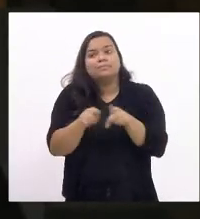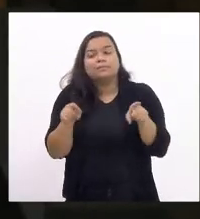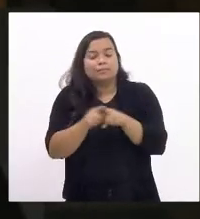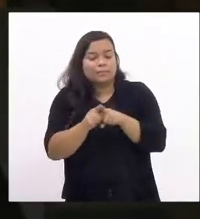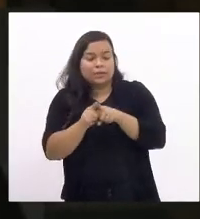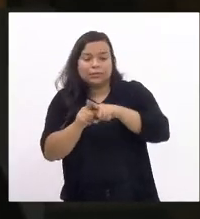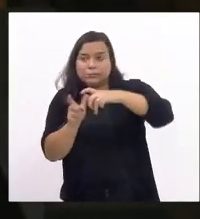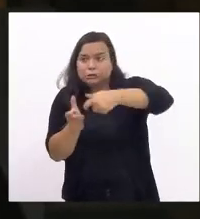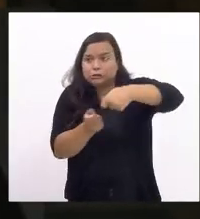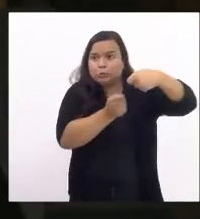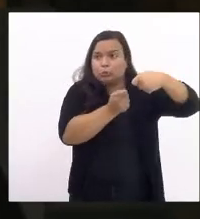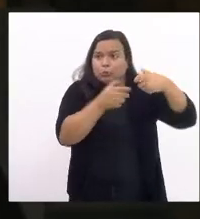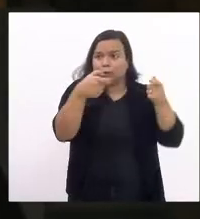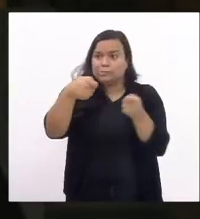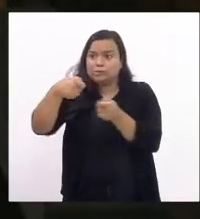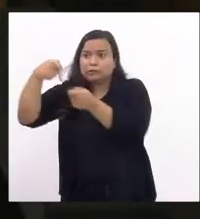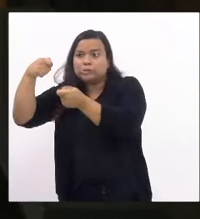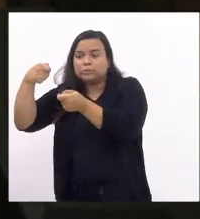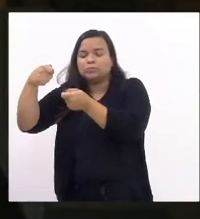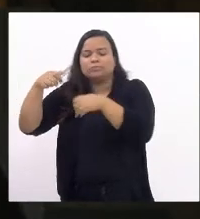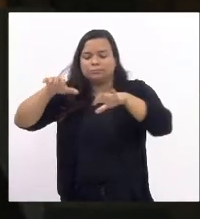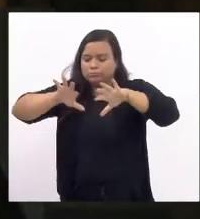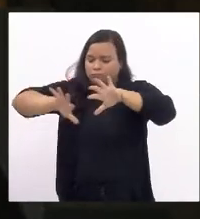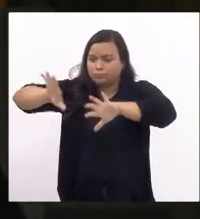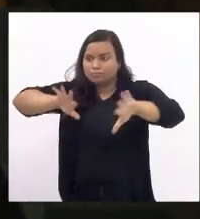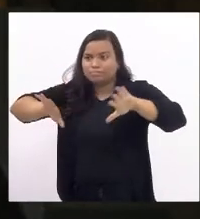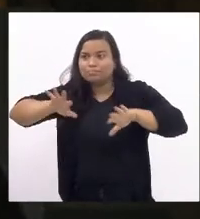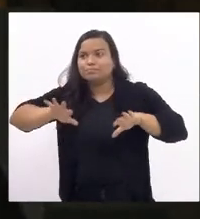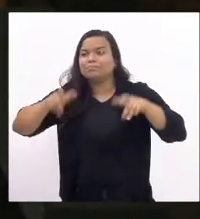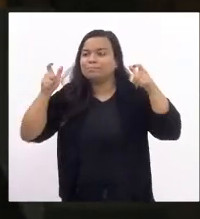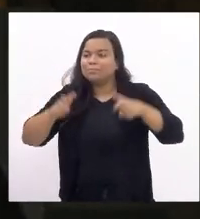em retiradas de pessoas das áreas de risco,